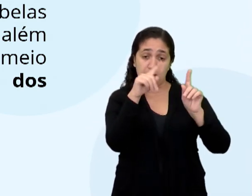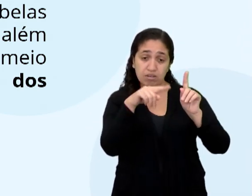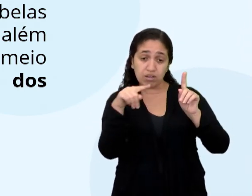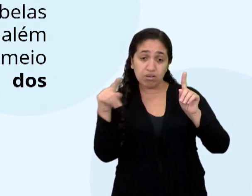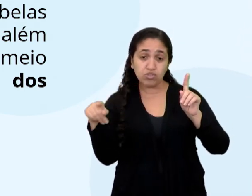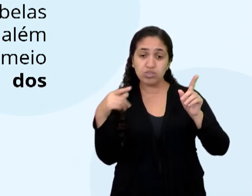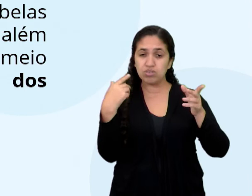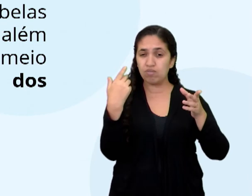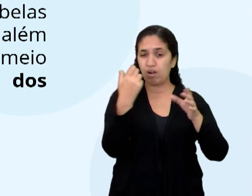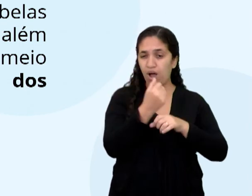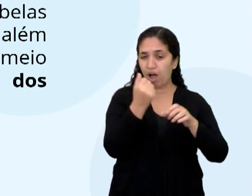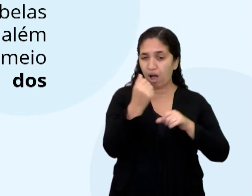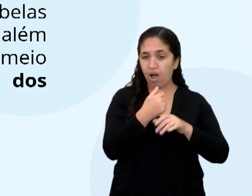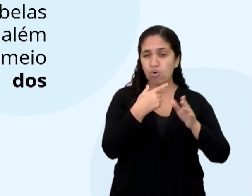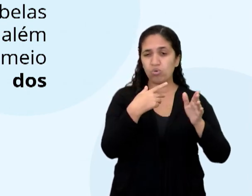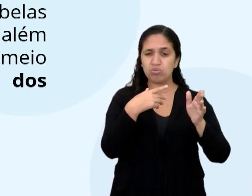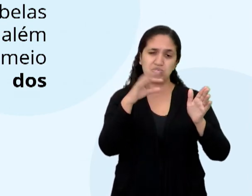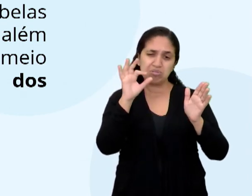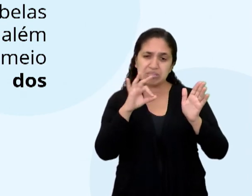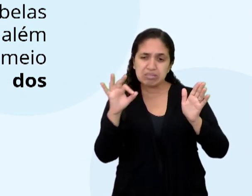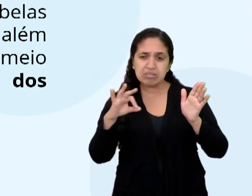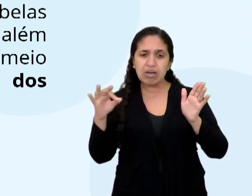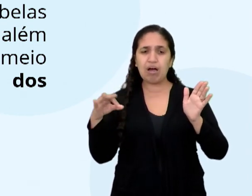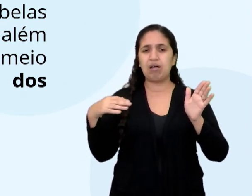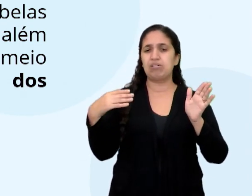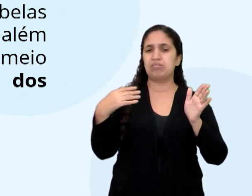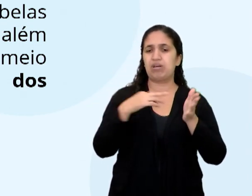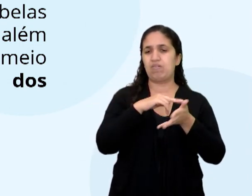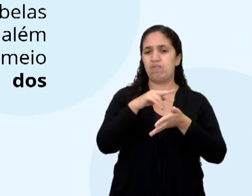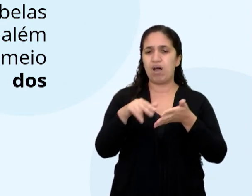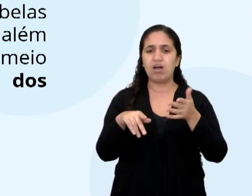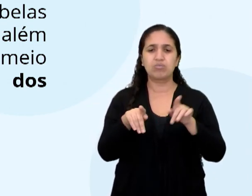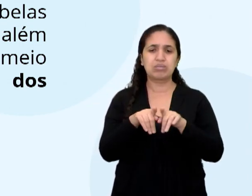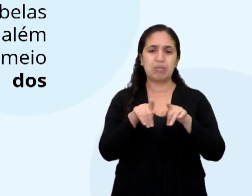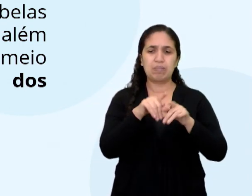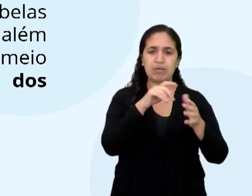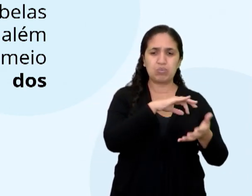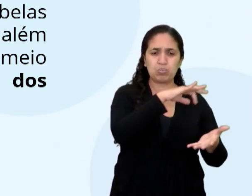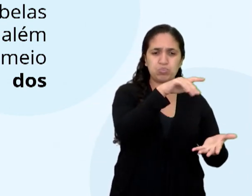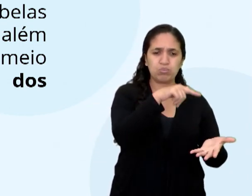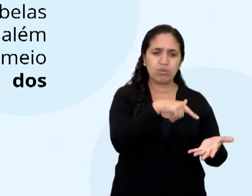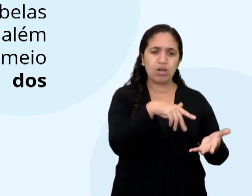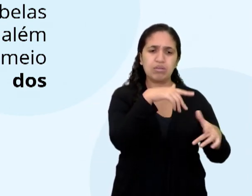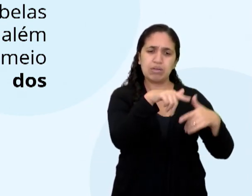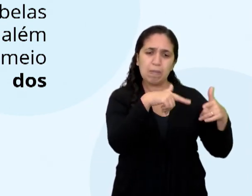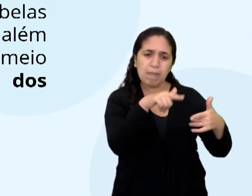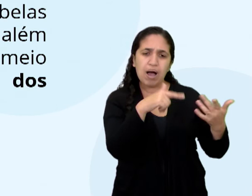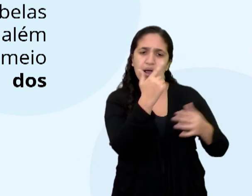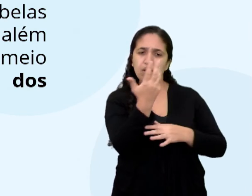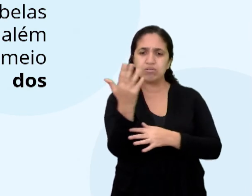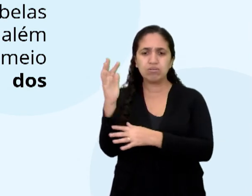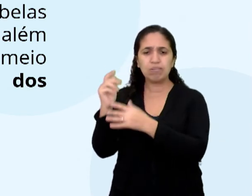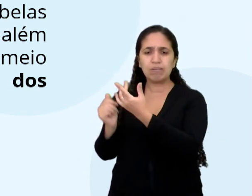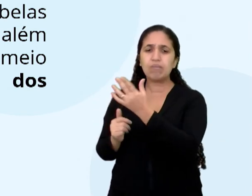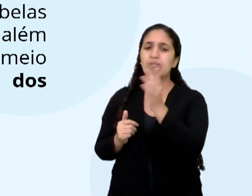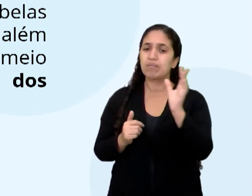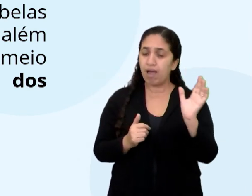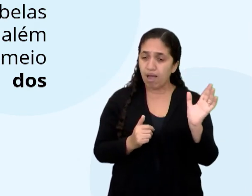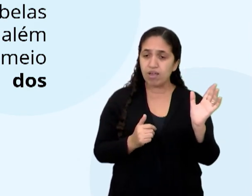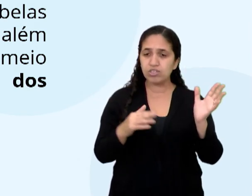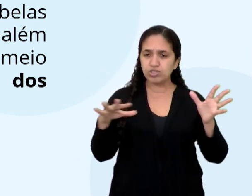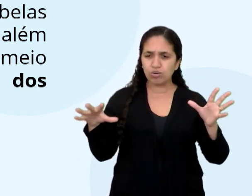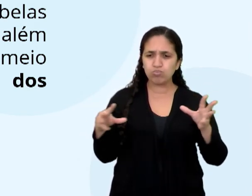de coeficientes, índices e taxas, além de questões envolvendo o mundo do trabalho e do meio ambiente, né, perceba que a gente